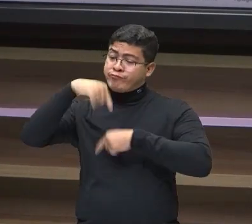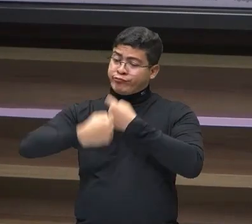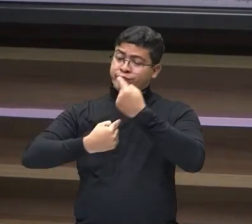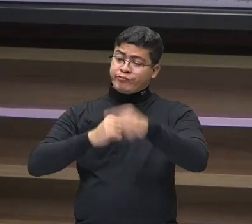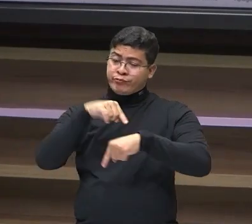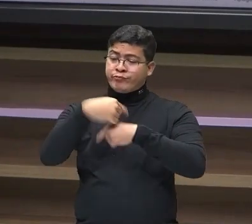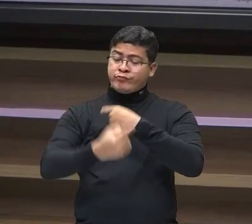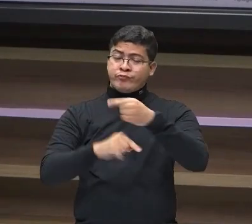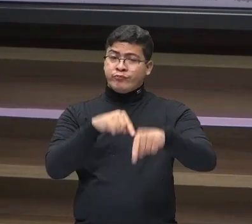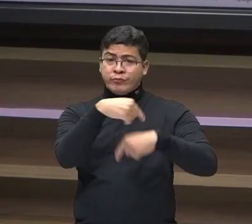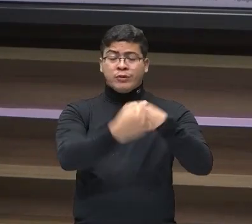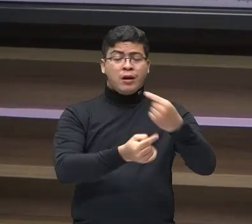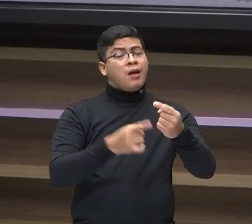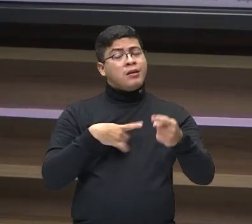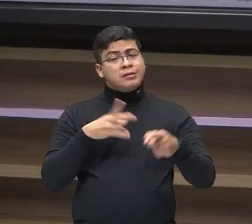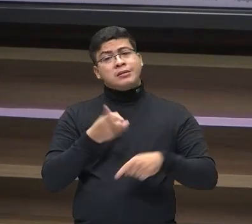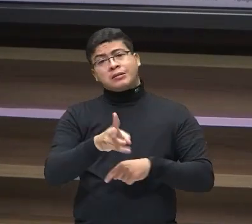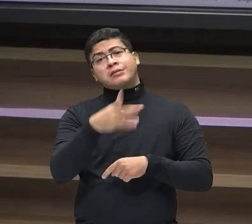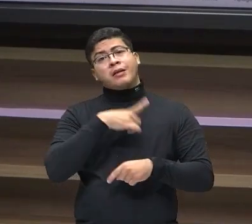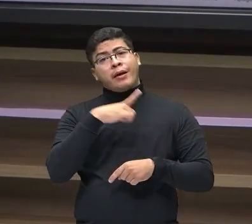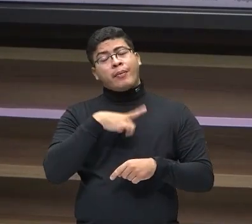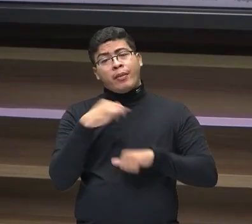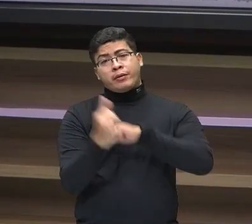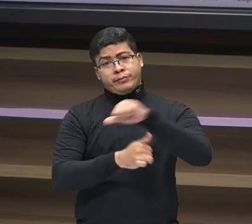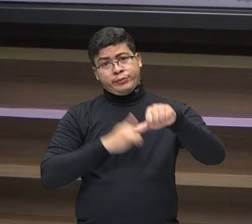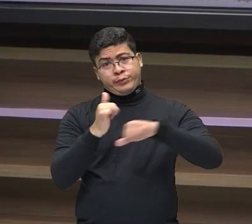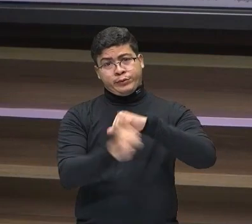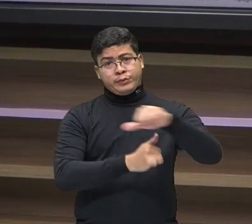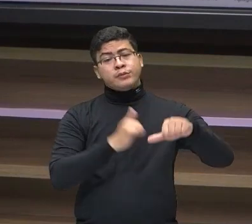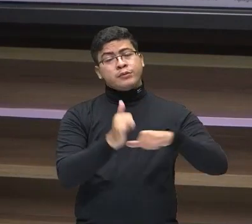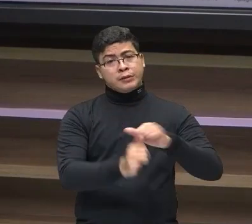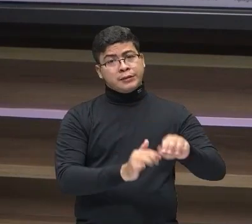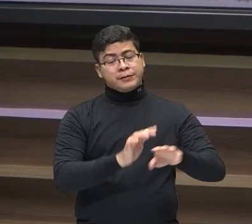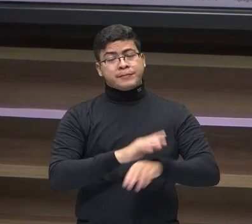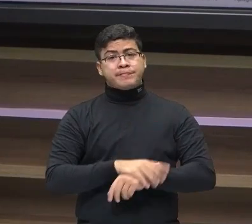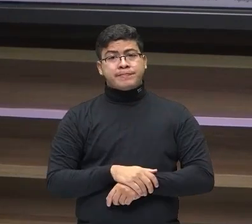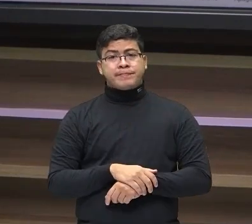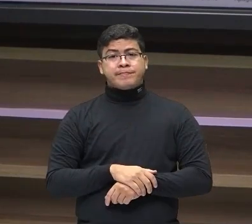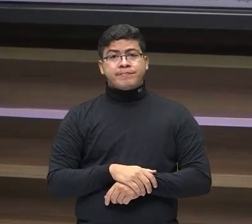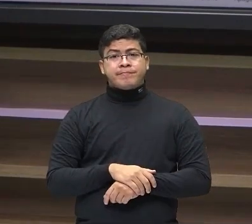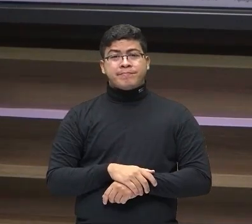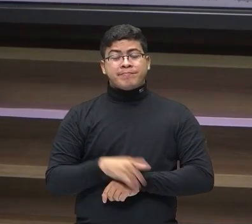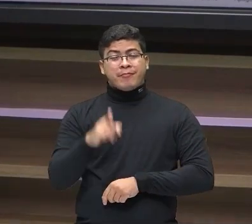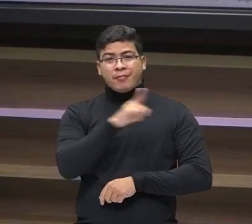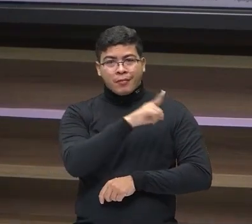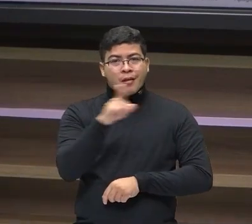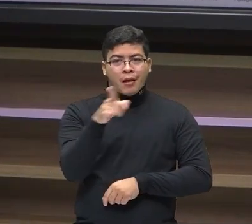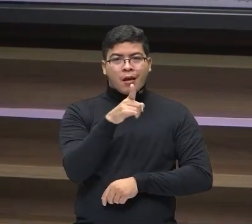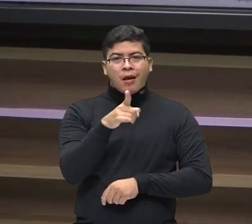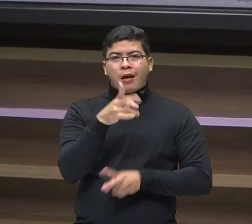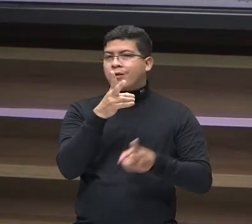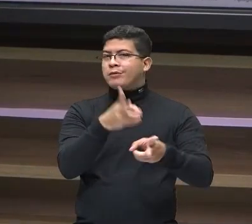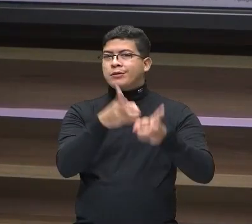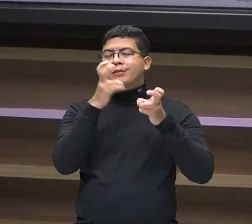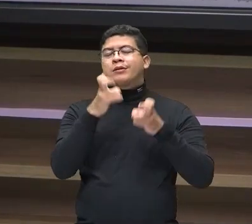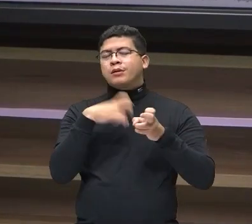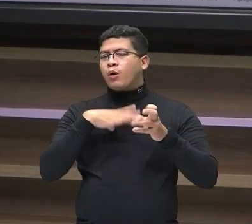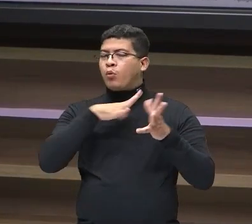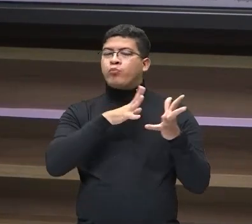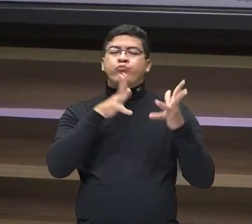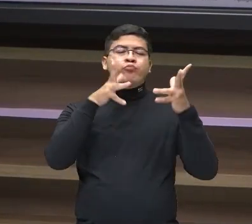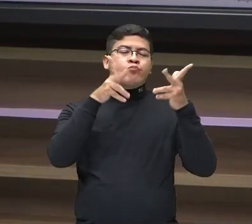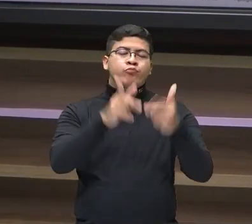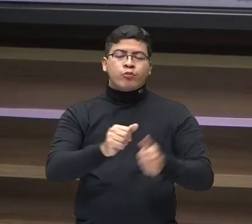mutações. Então, todo ano, geralmente, tem a campanha relacionada ao vírus da gripe, Então, a gente pode observar aí todo esse histórico